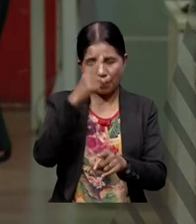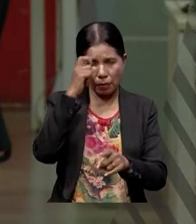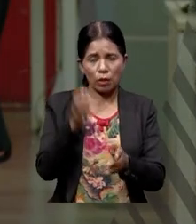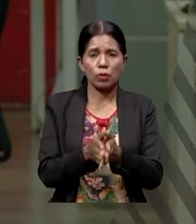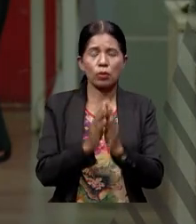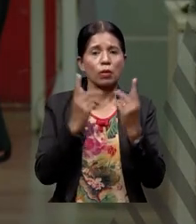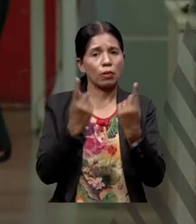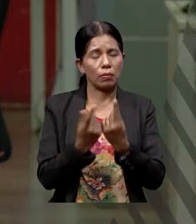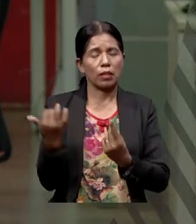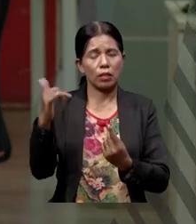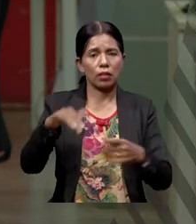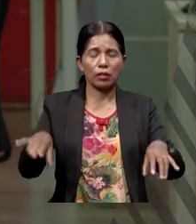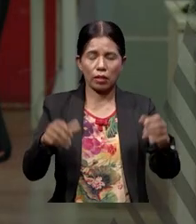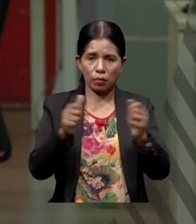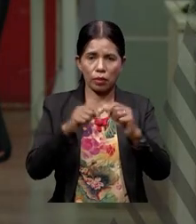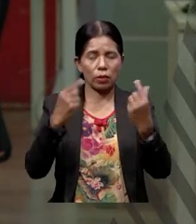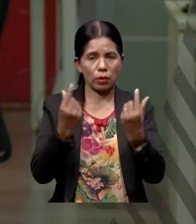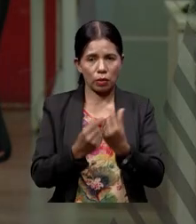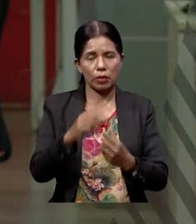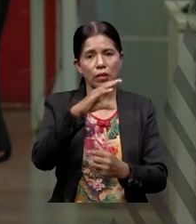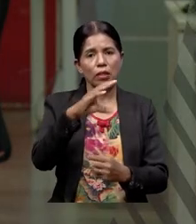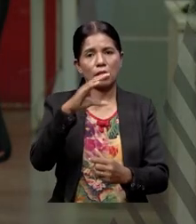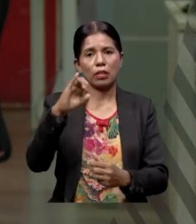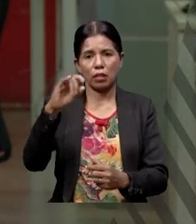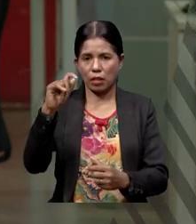subempresário Cira atu colabora com a equipa CCTL.